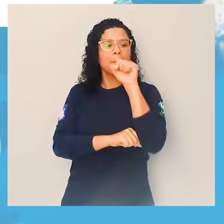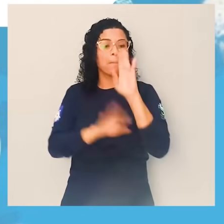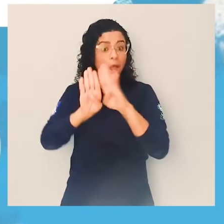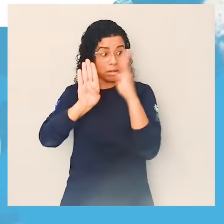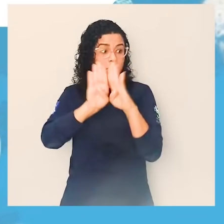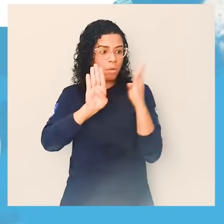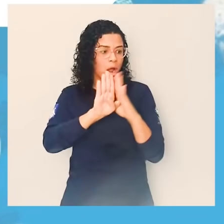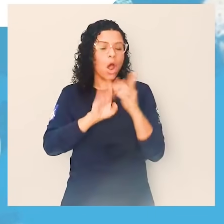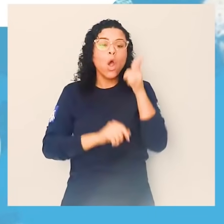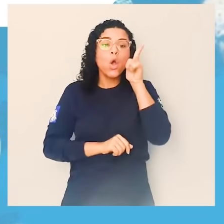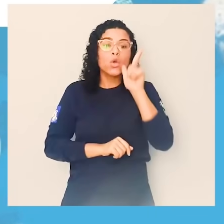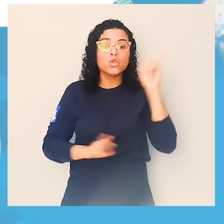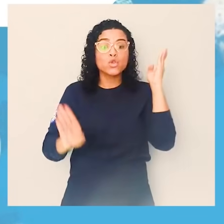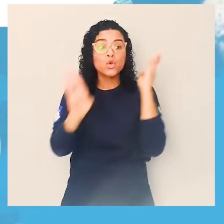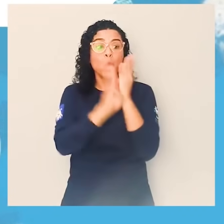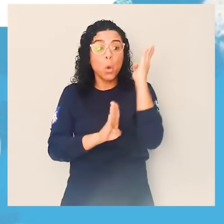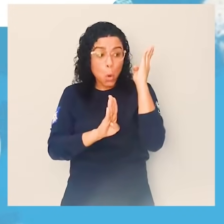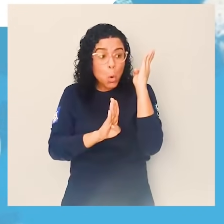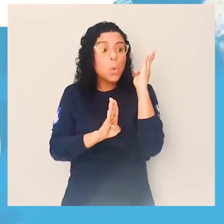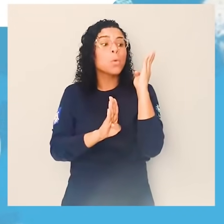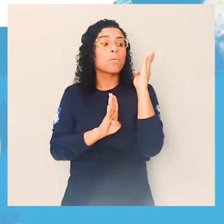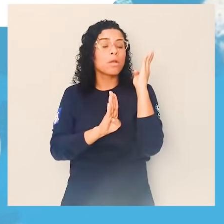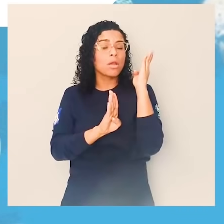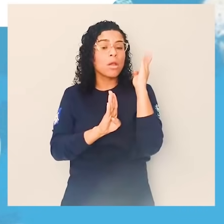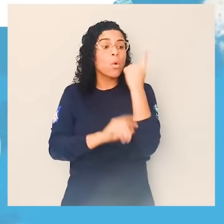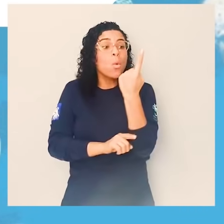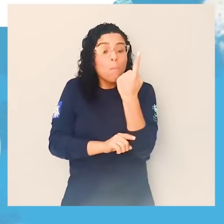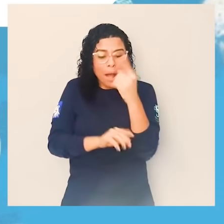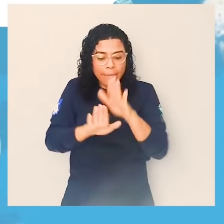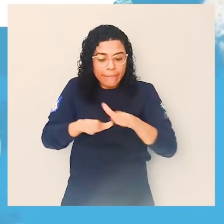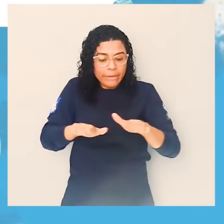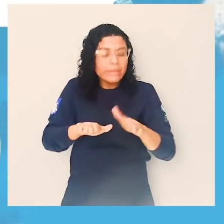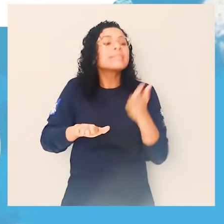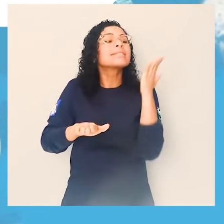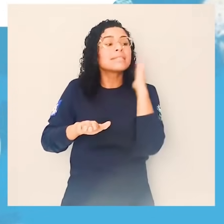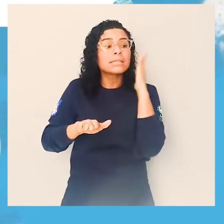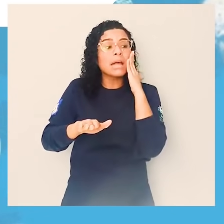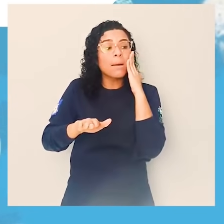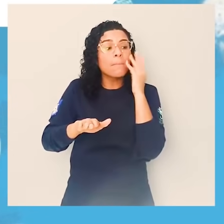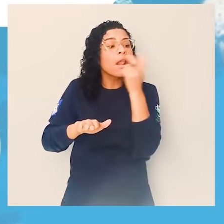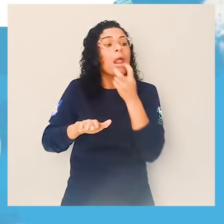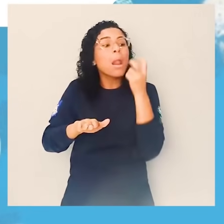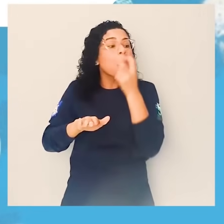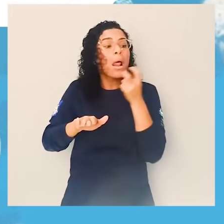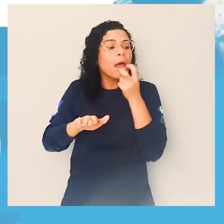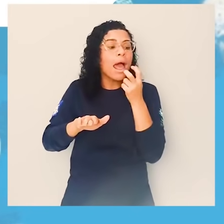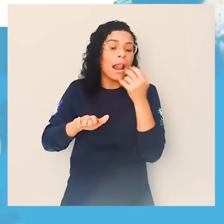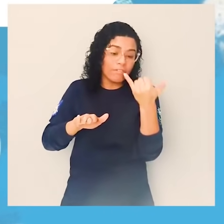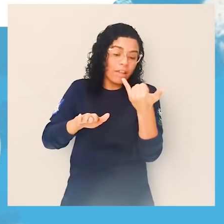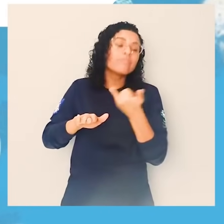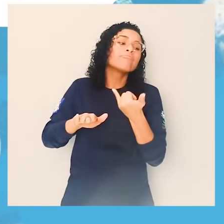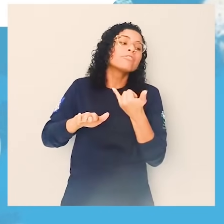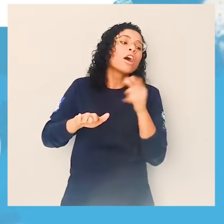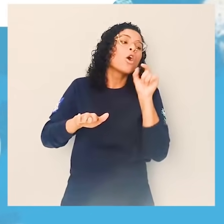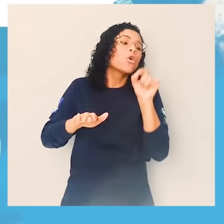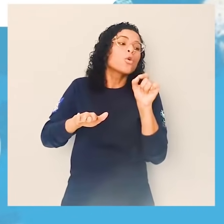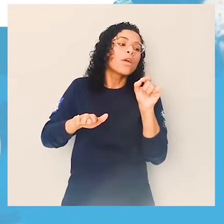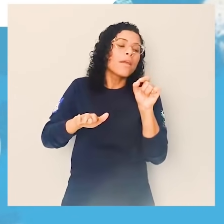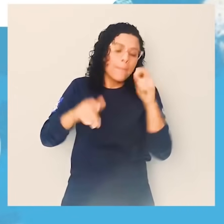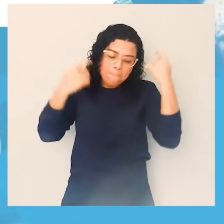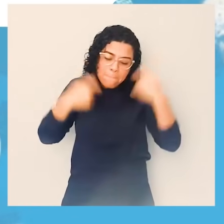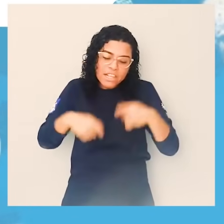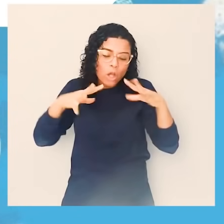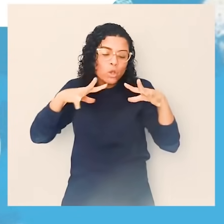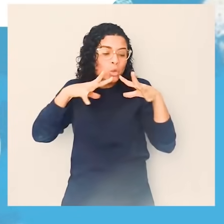em porta. Se conseguir encontrar uma criança, uma só que ainda saiba falar, ela vai dizer a você o